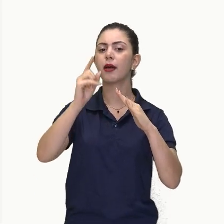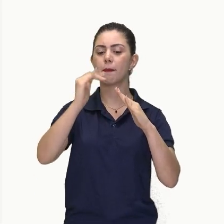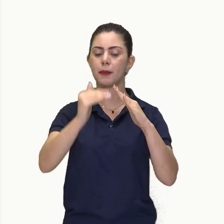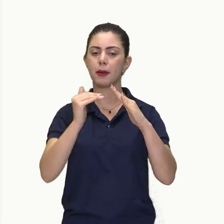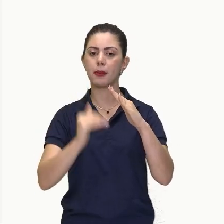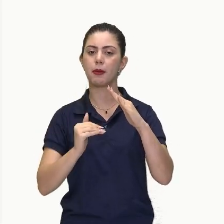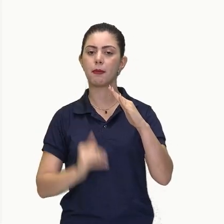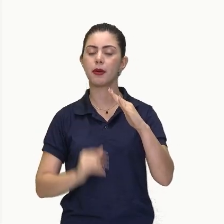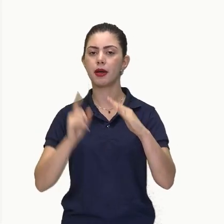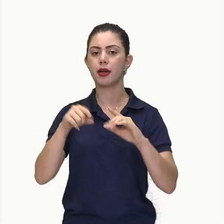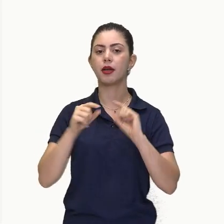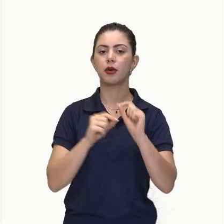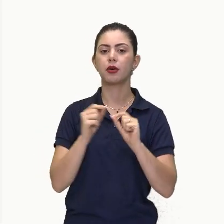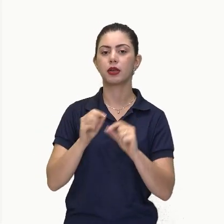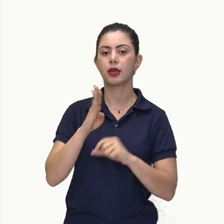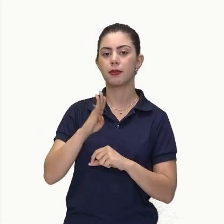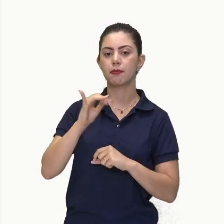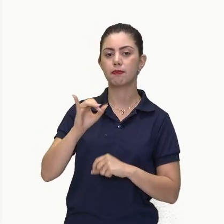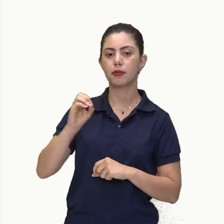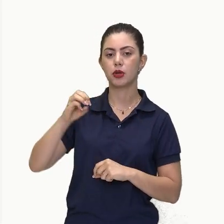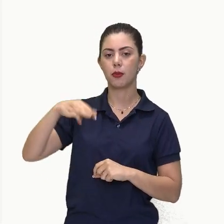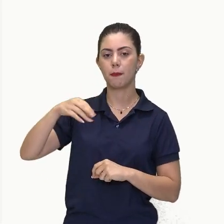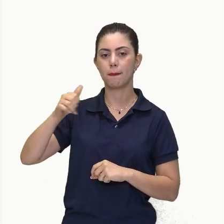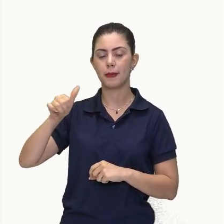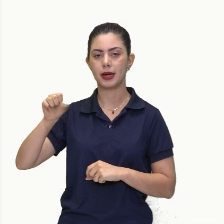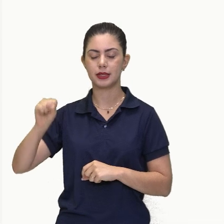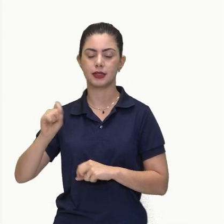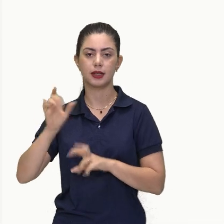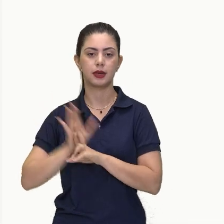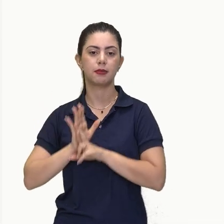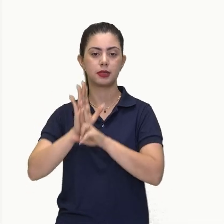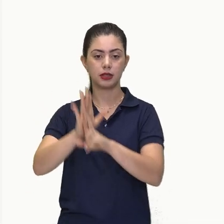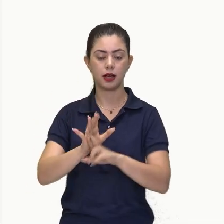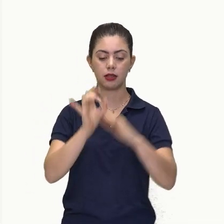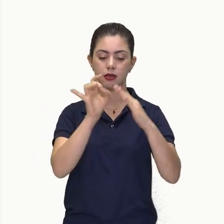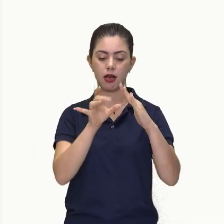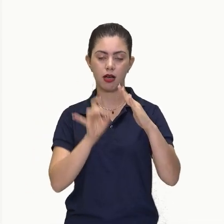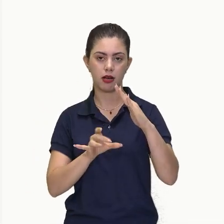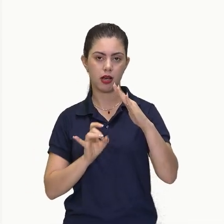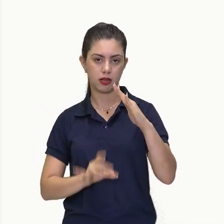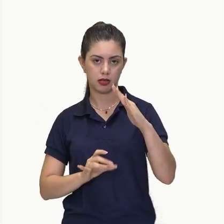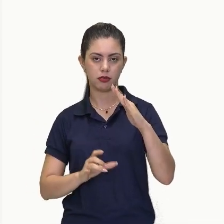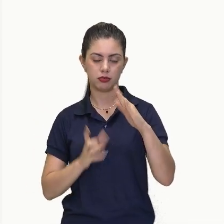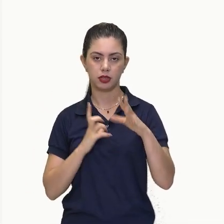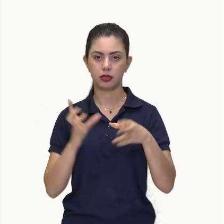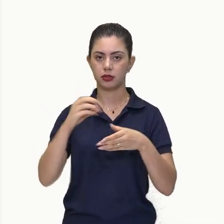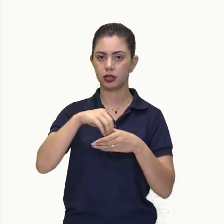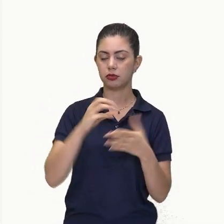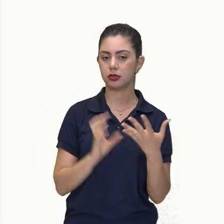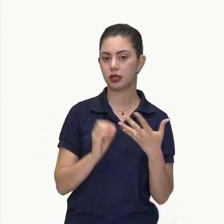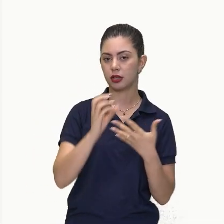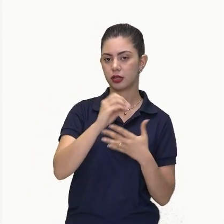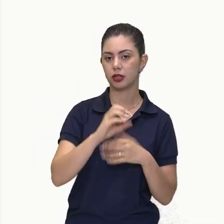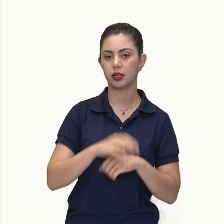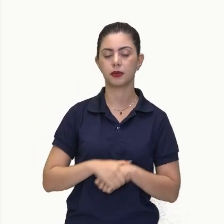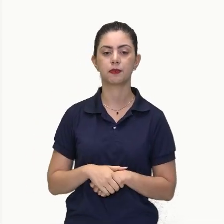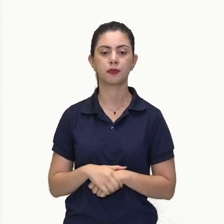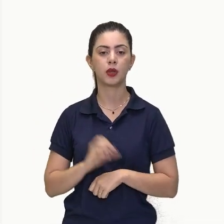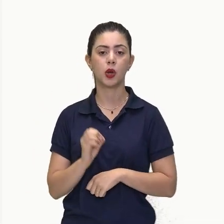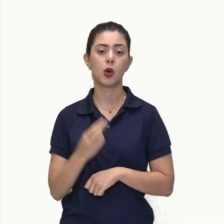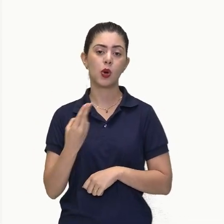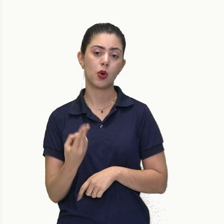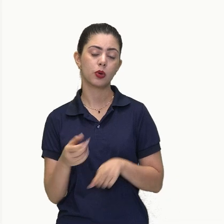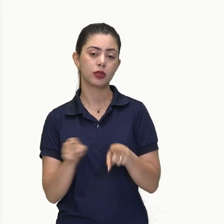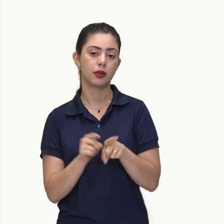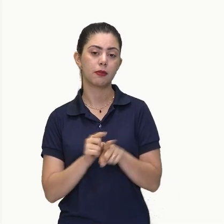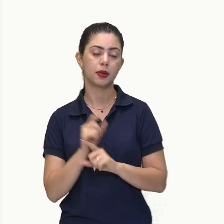é a quantidade de matéria orgânica de cada espécie aqui representada nessa cadeia. Ou também pode estar relacionada